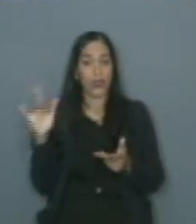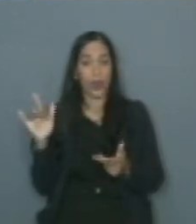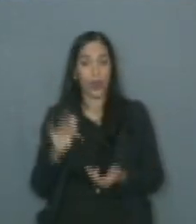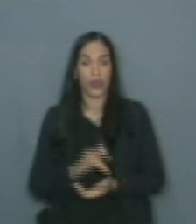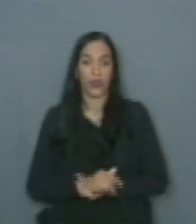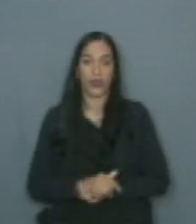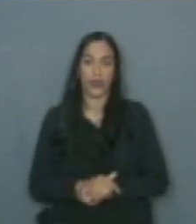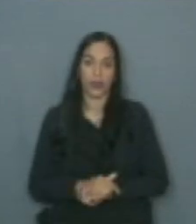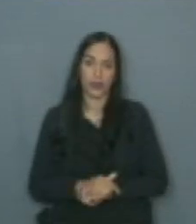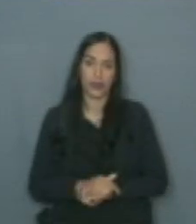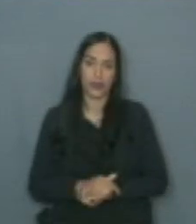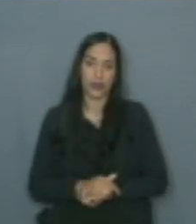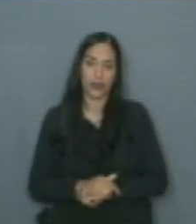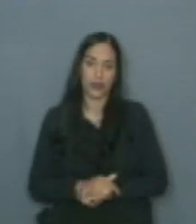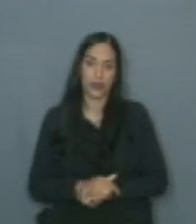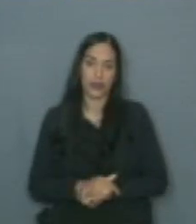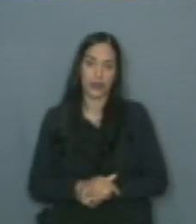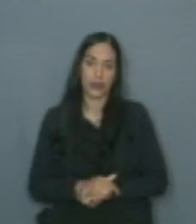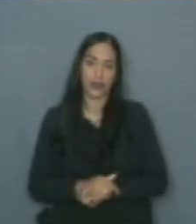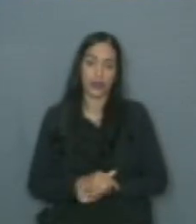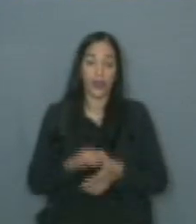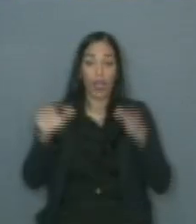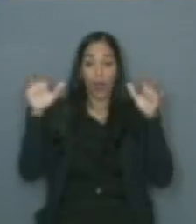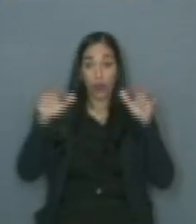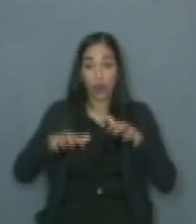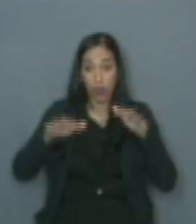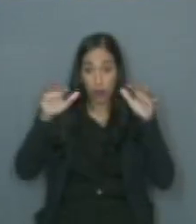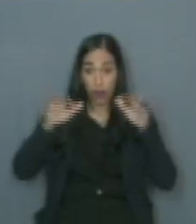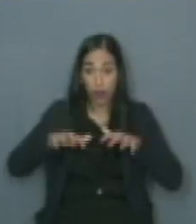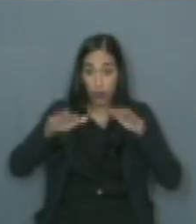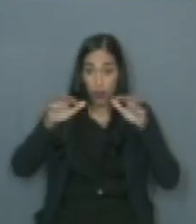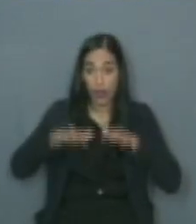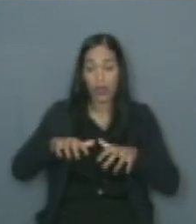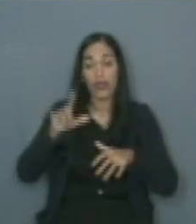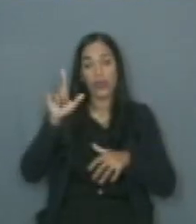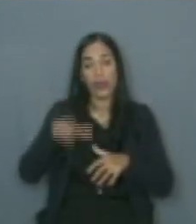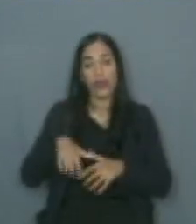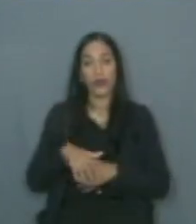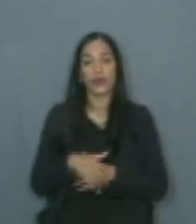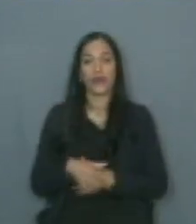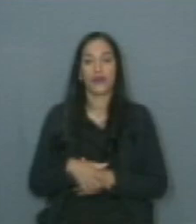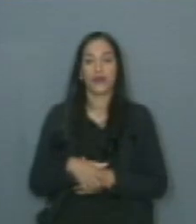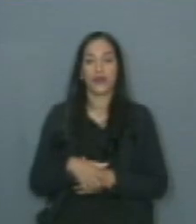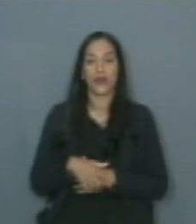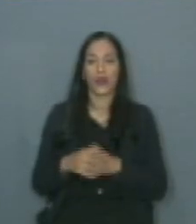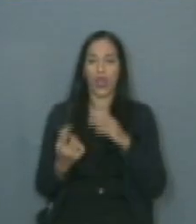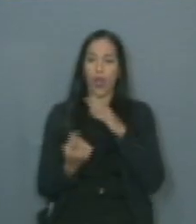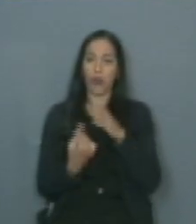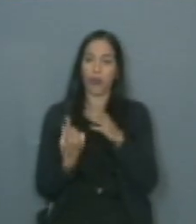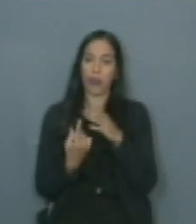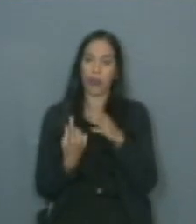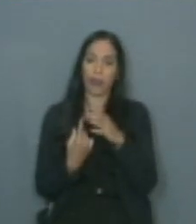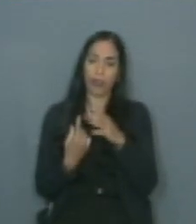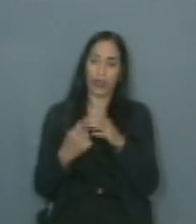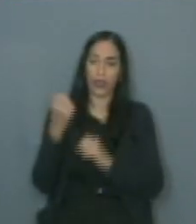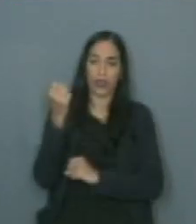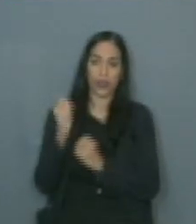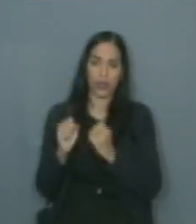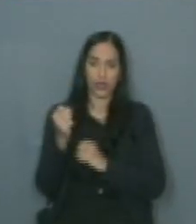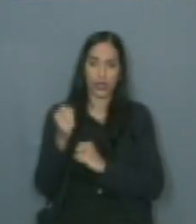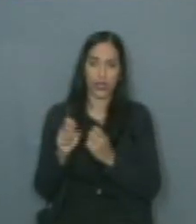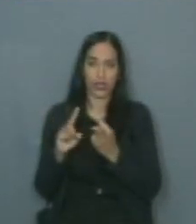Outra coisa que tinha lá, chovendo em cima, tá? Com infiltração. Liquidificadores industriais.